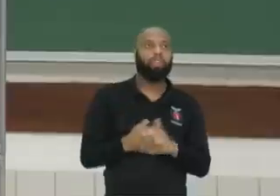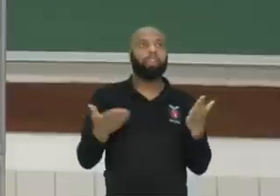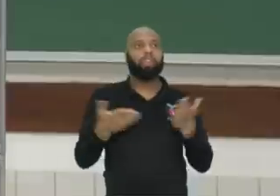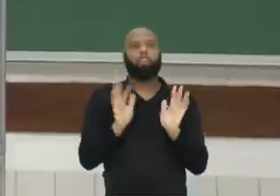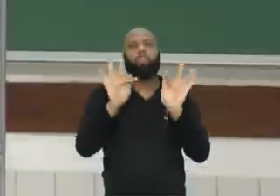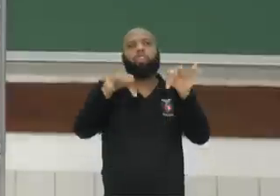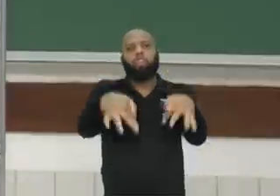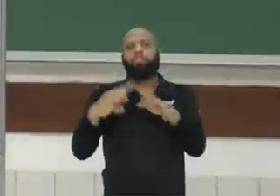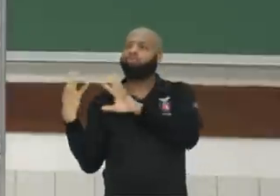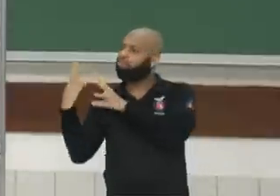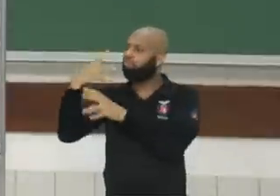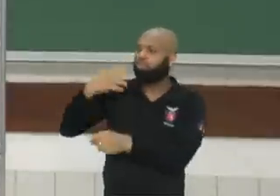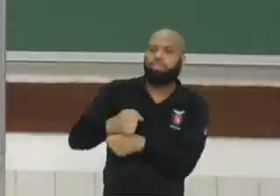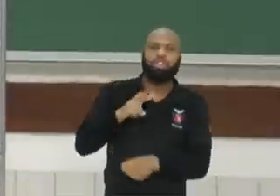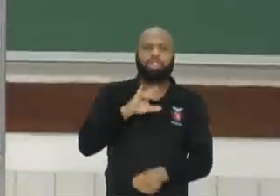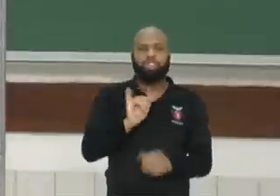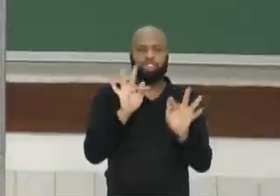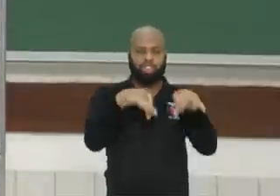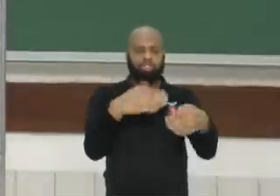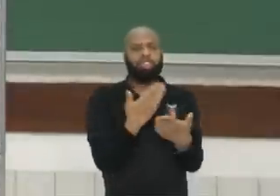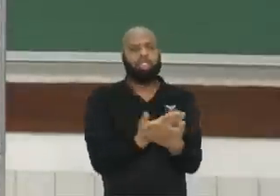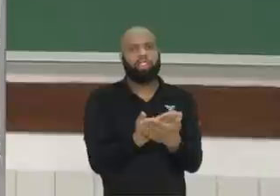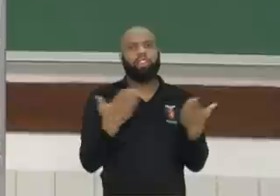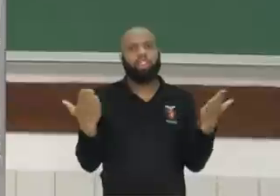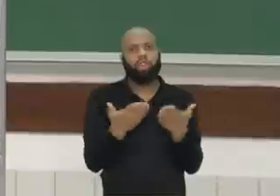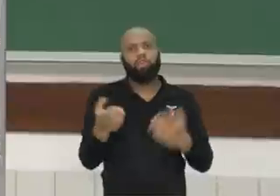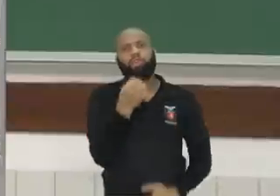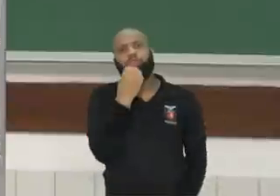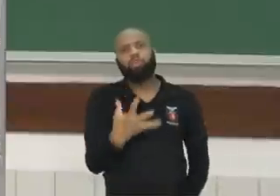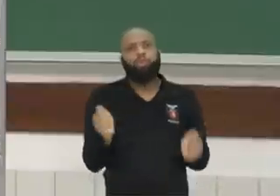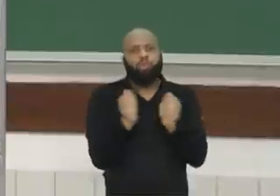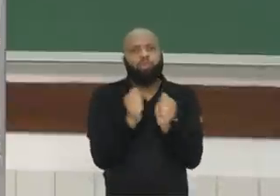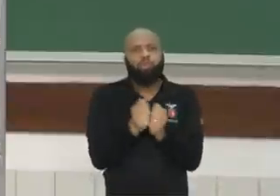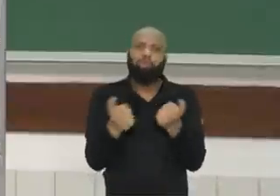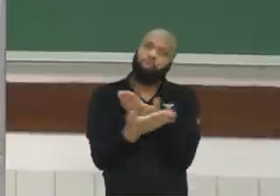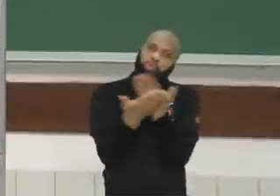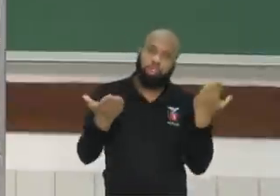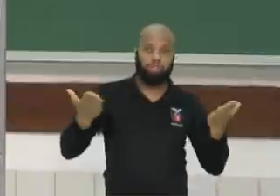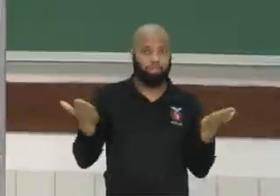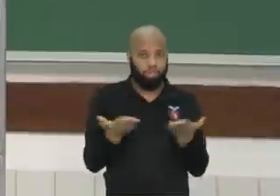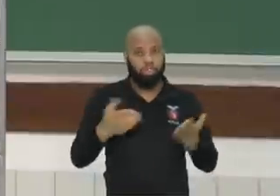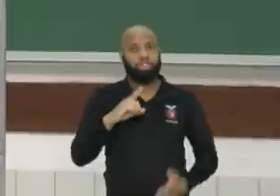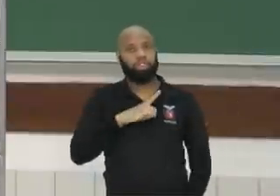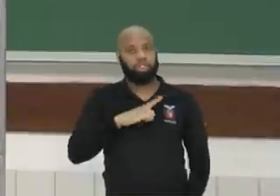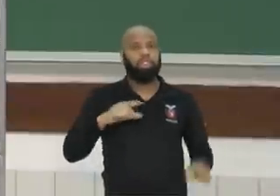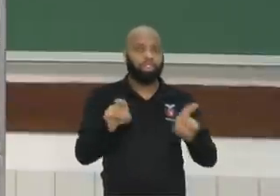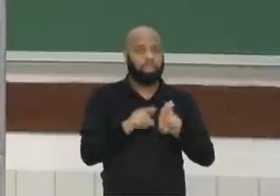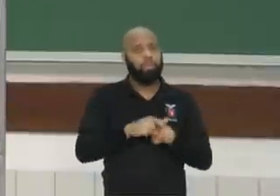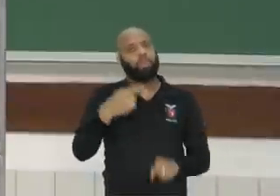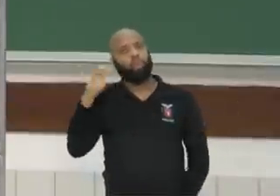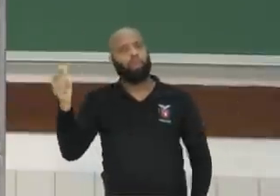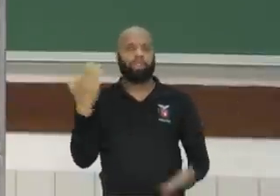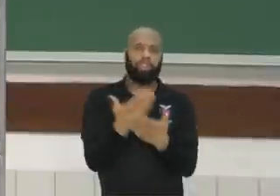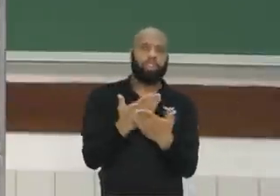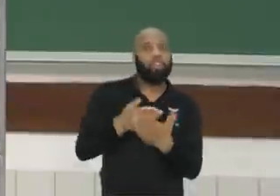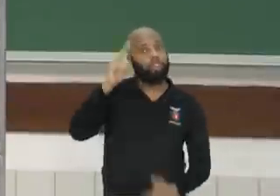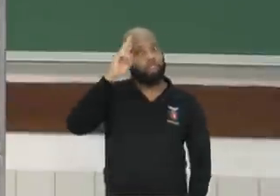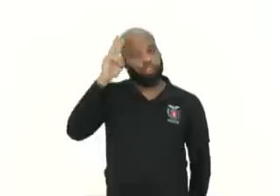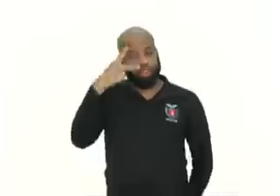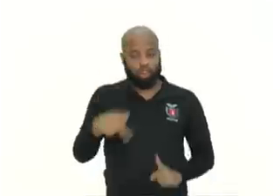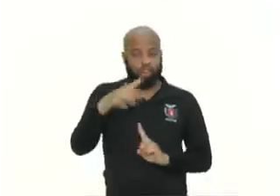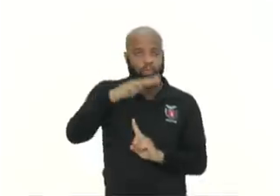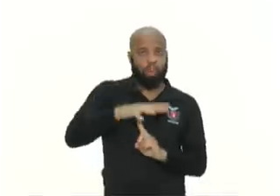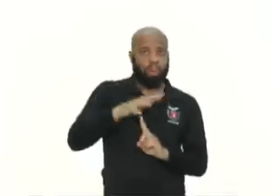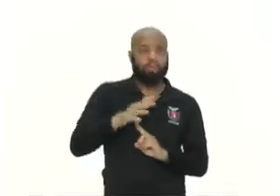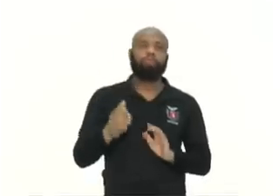nossas considerações. A gente vai se encaminhando para o fim da nossa aula. Foi muito bom estar com vocês em mais uma aula de história, história do Paraná. Então,